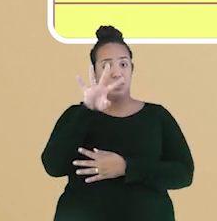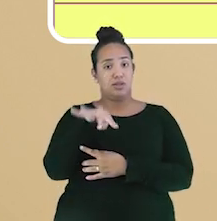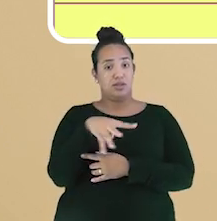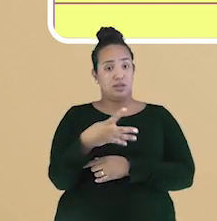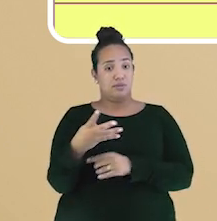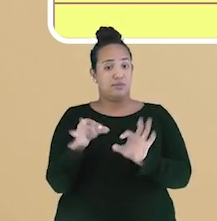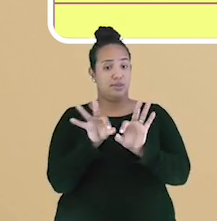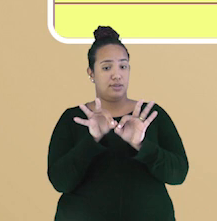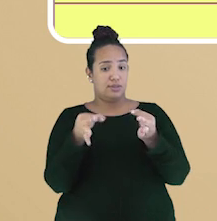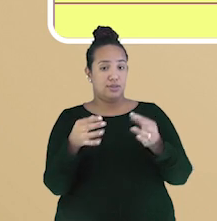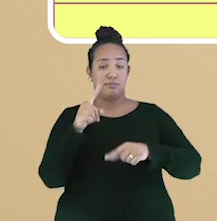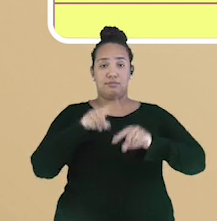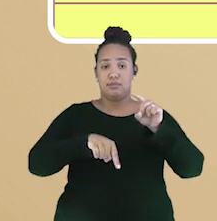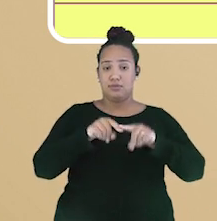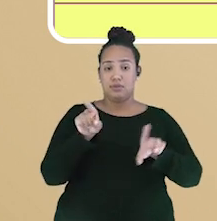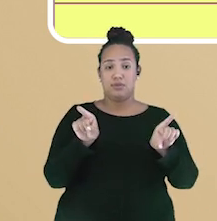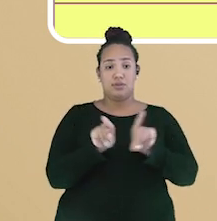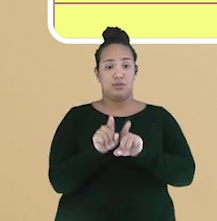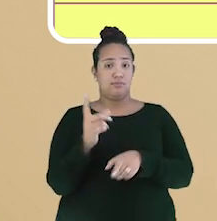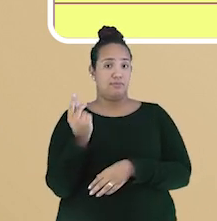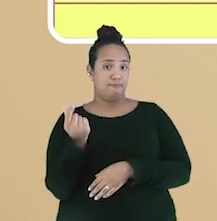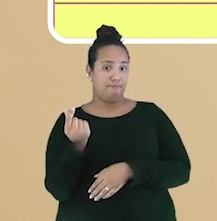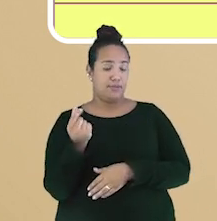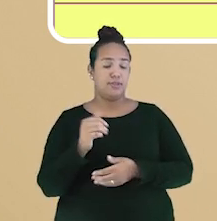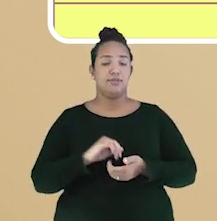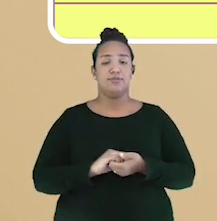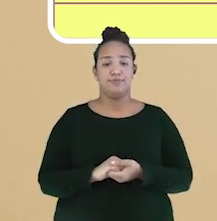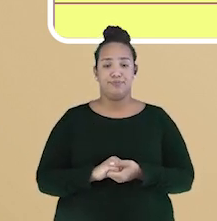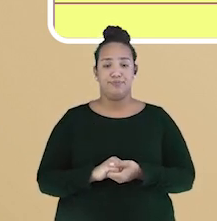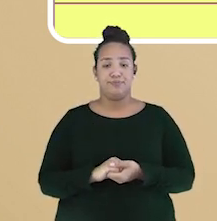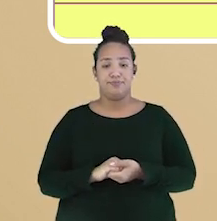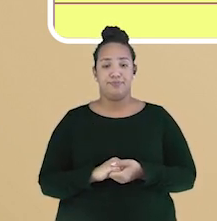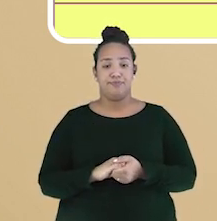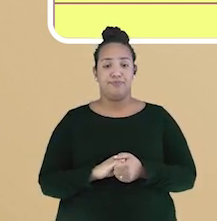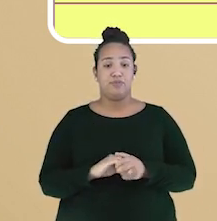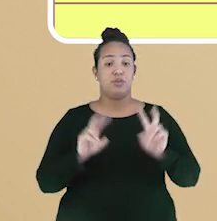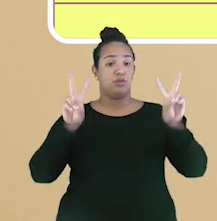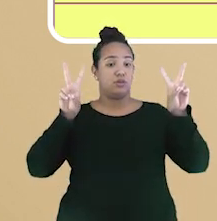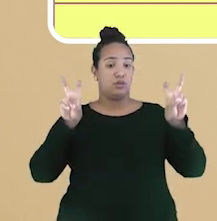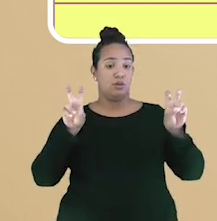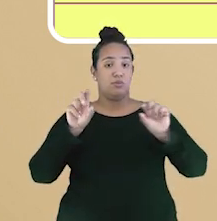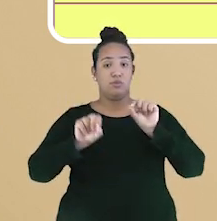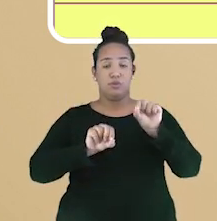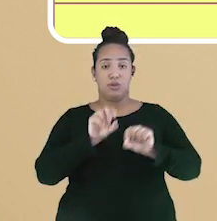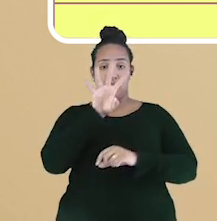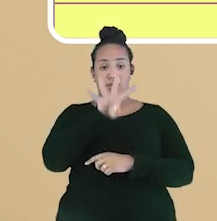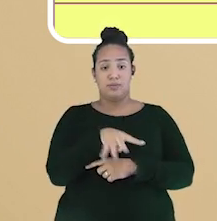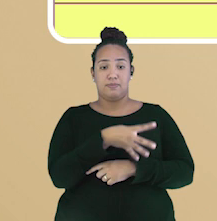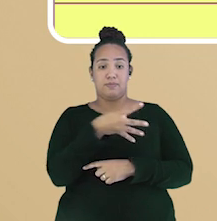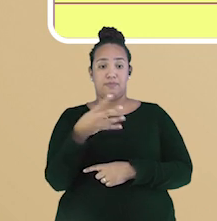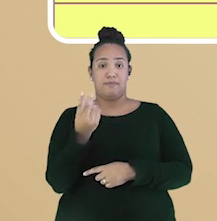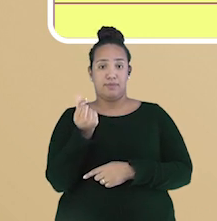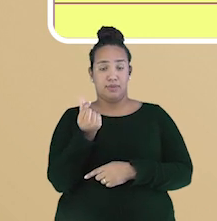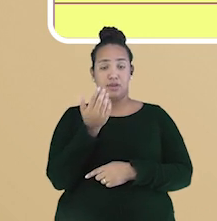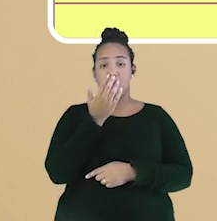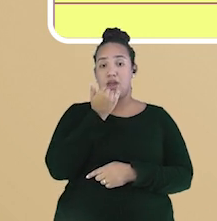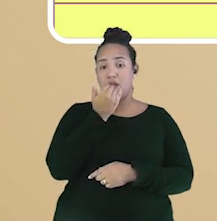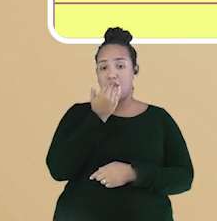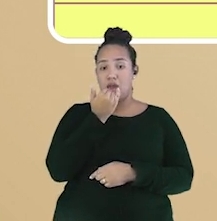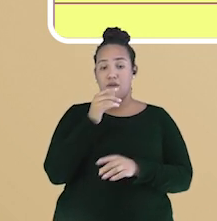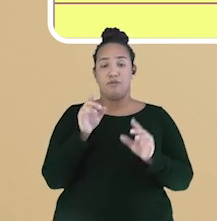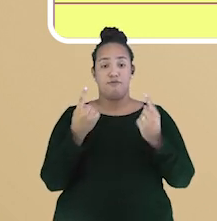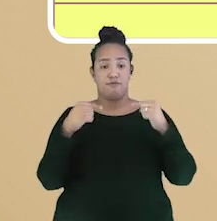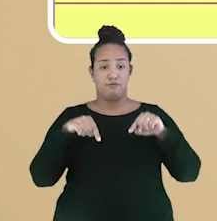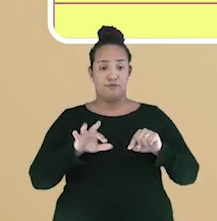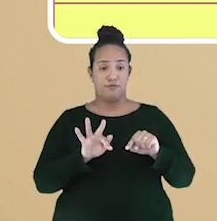os produtos e seus respectivos preços tendo como título tabela de preços de alimentos e fonte